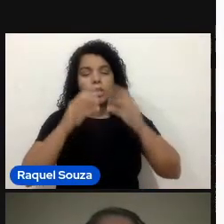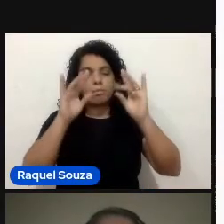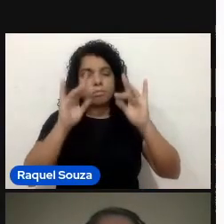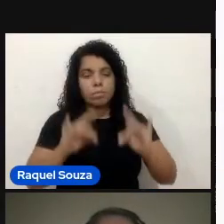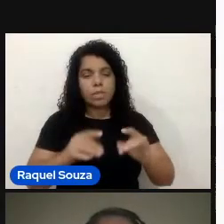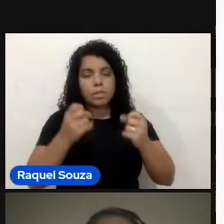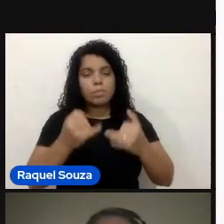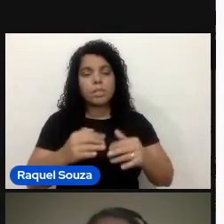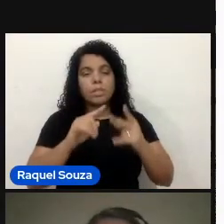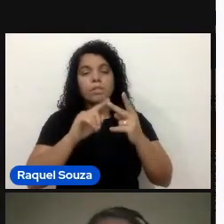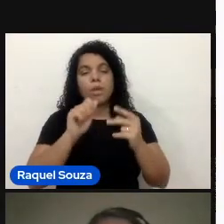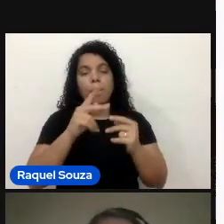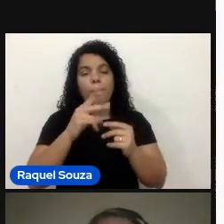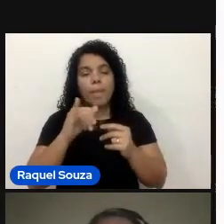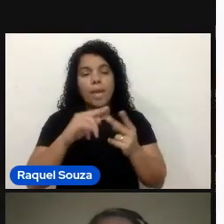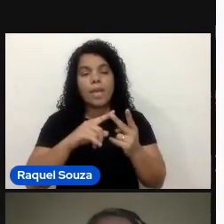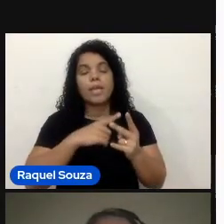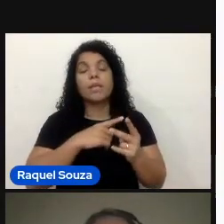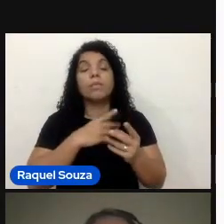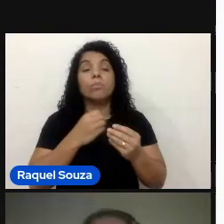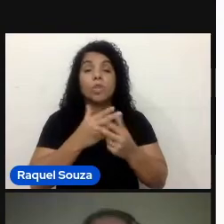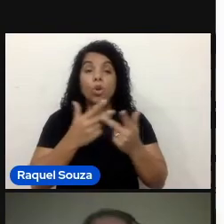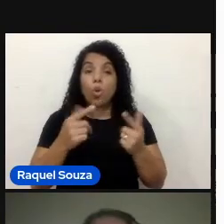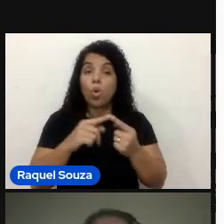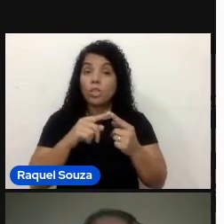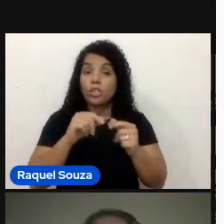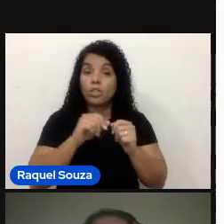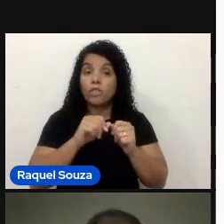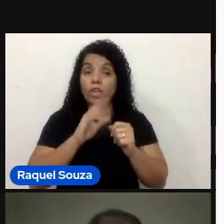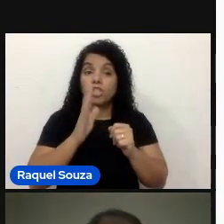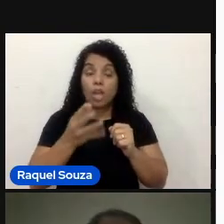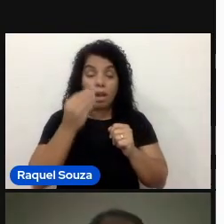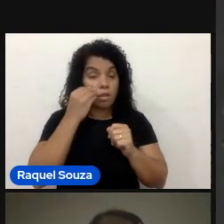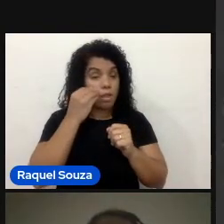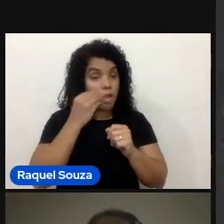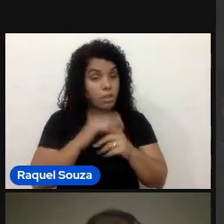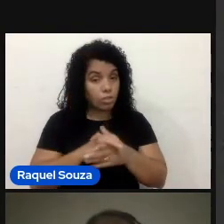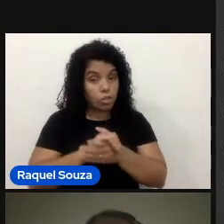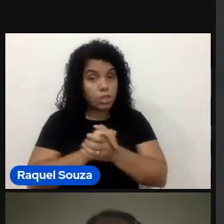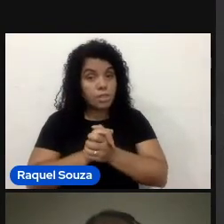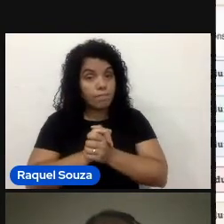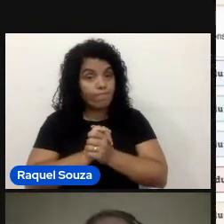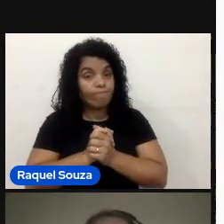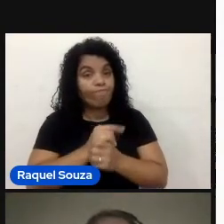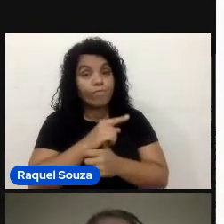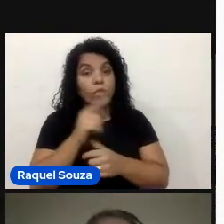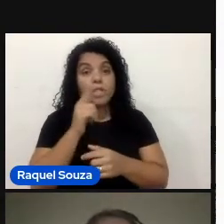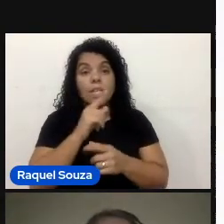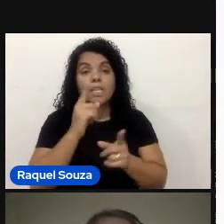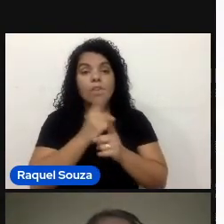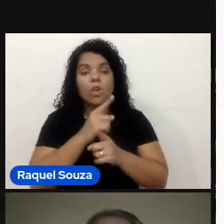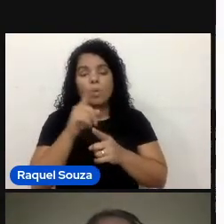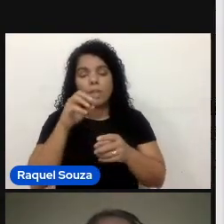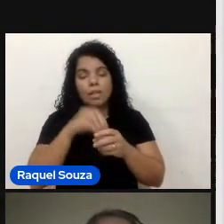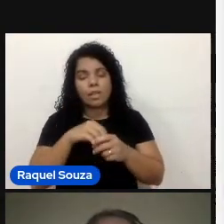server REST. Muitas coisas aqui a gente já fez uns testes, que vocês vão encontrar aqui dentro de API.